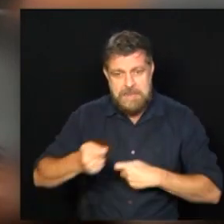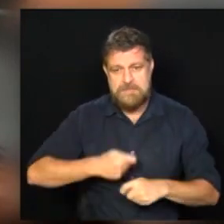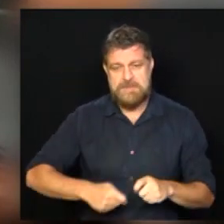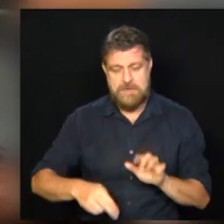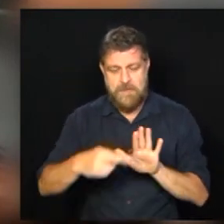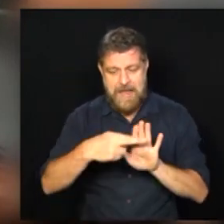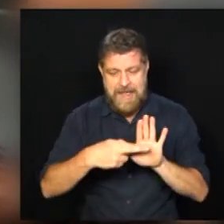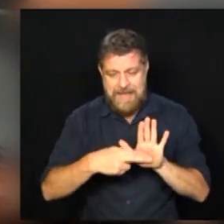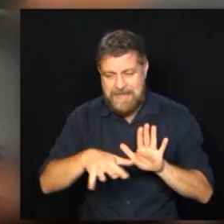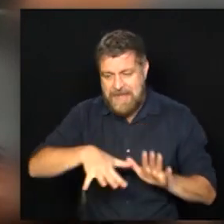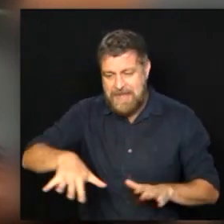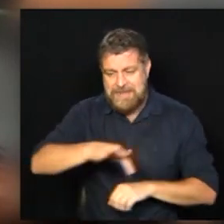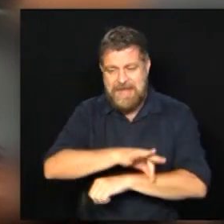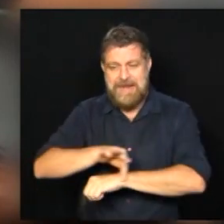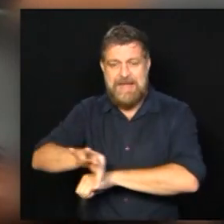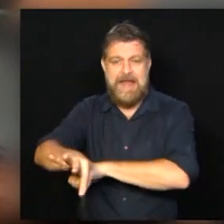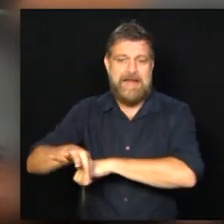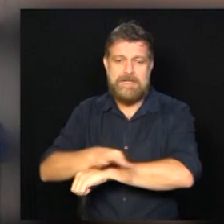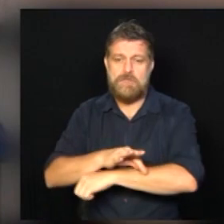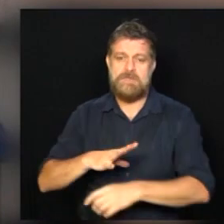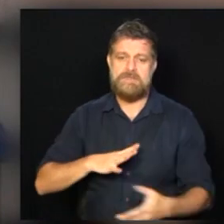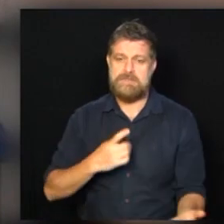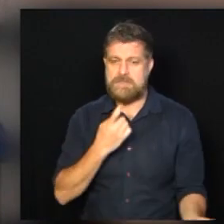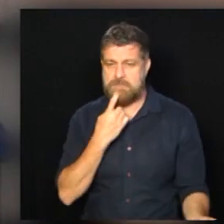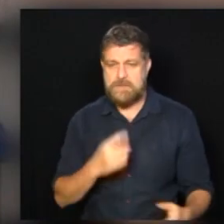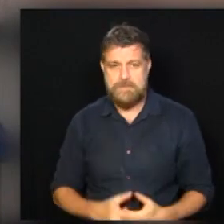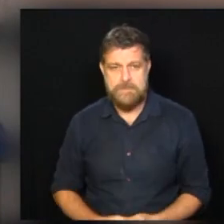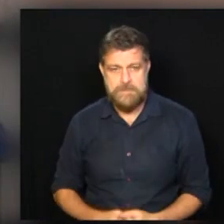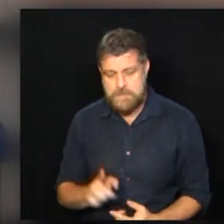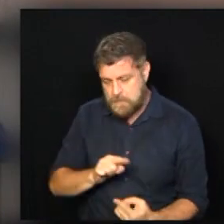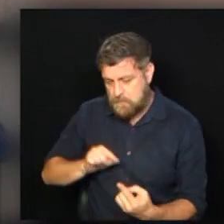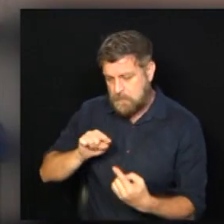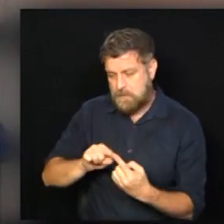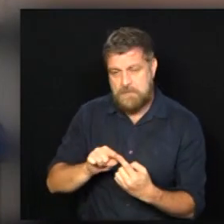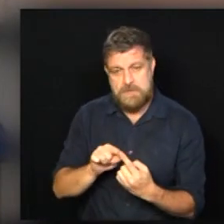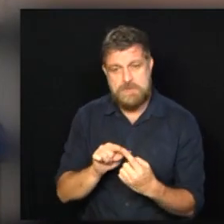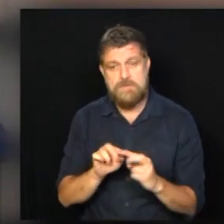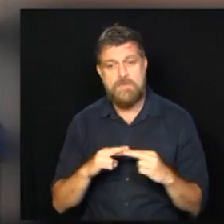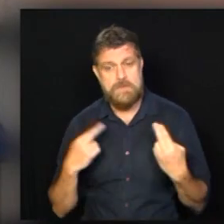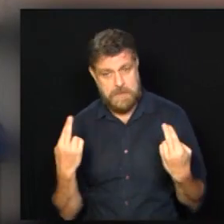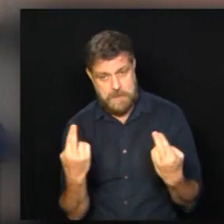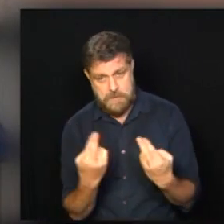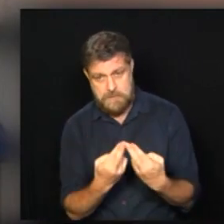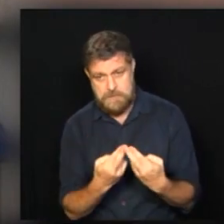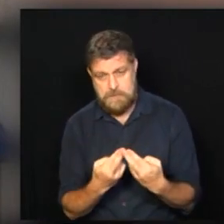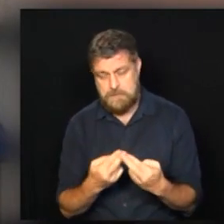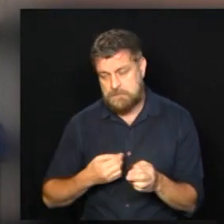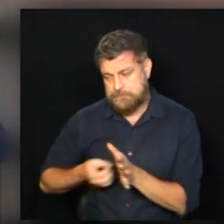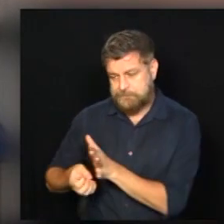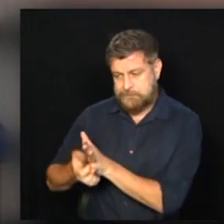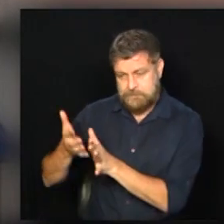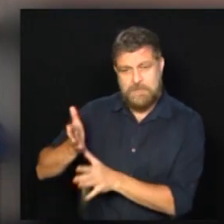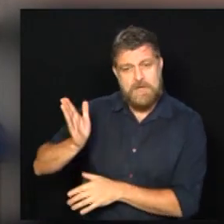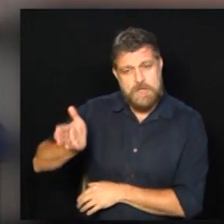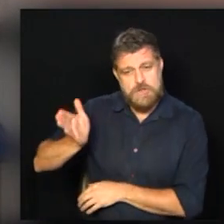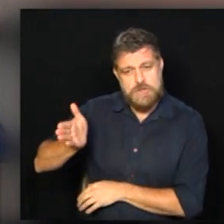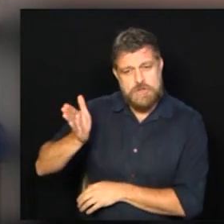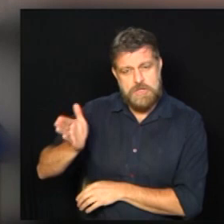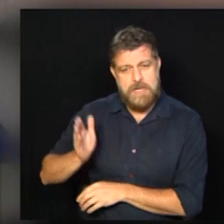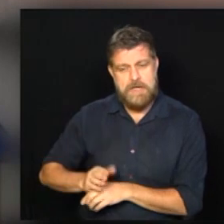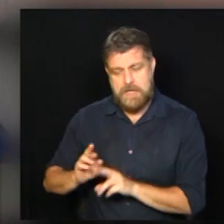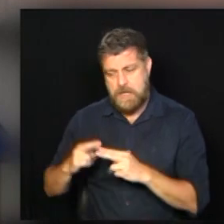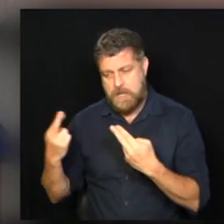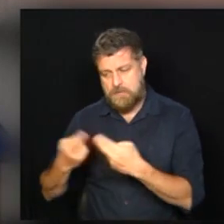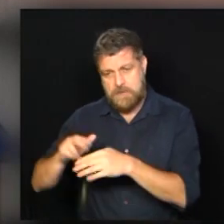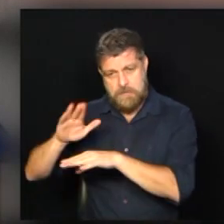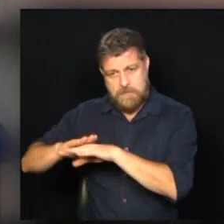no setor da arquitetura na cidade. O objetivo dessa reunião, como das outras que nós já fizemos, em